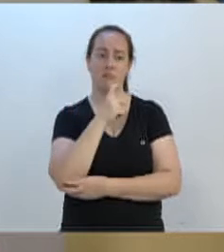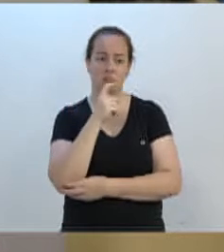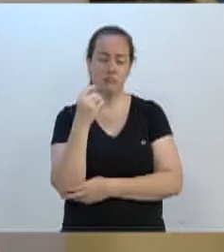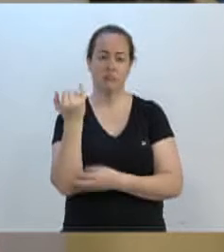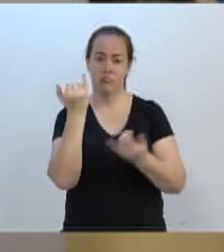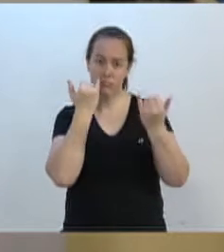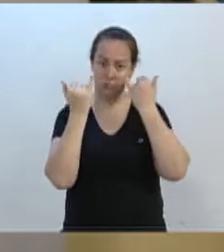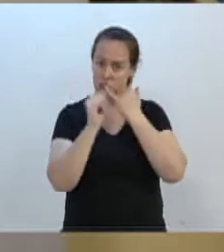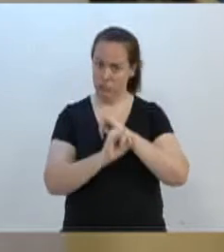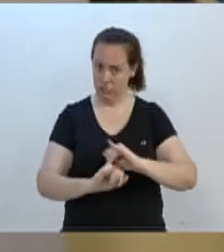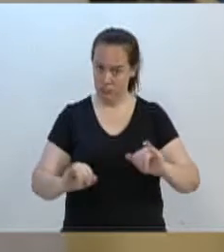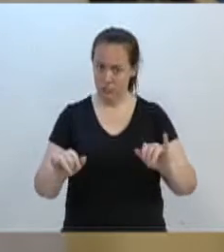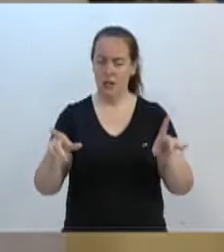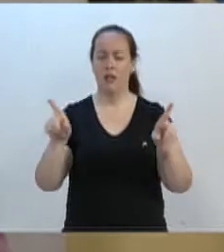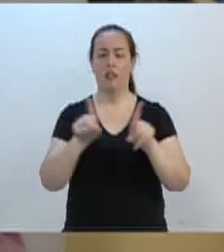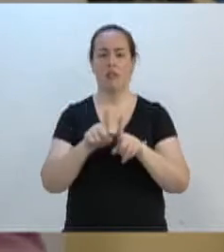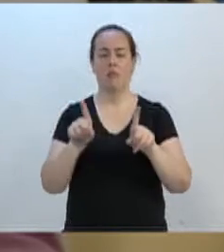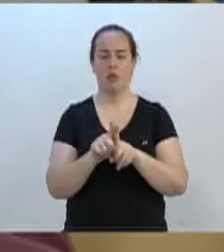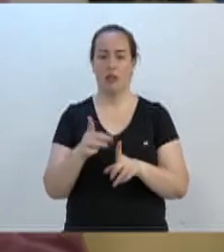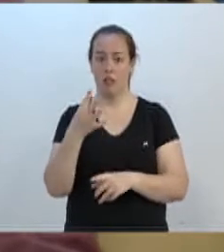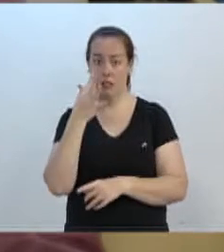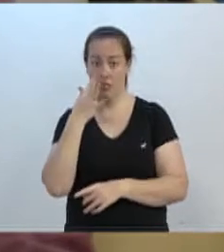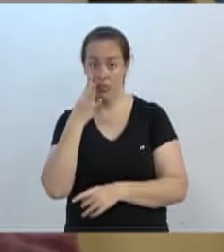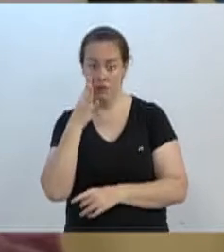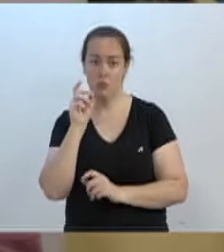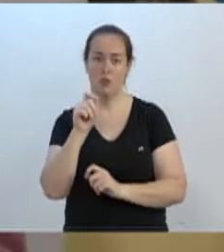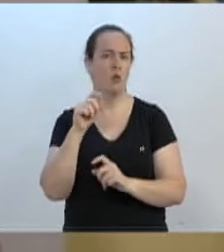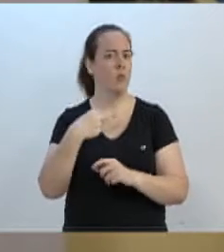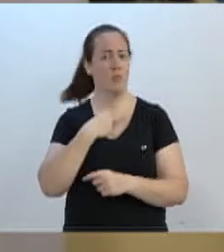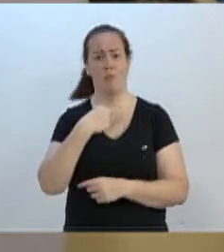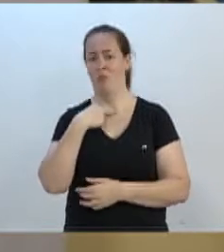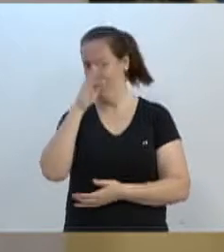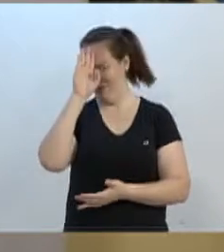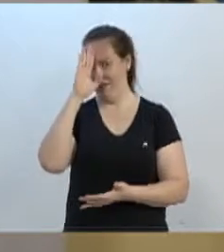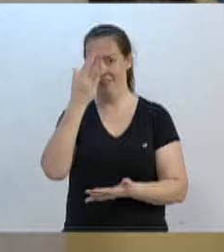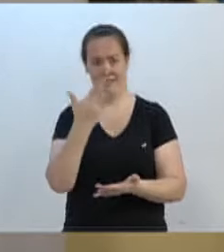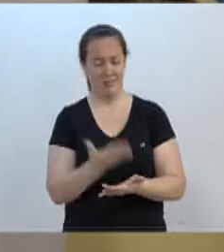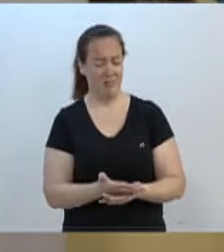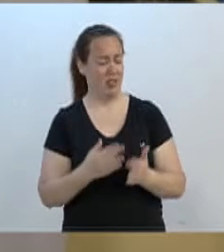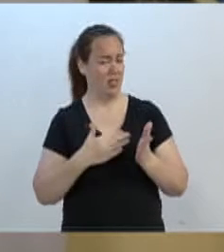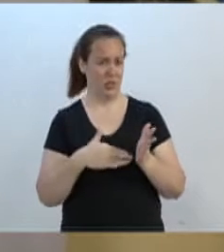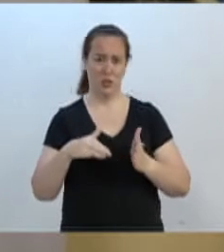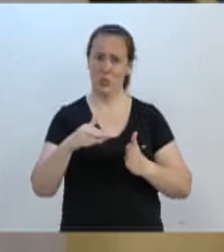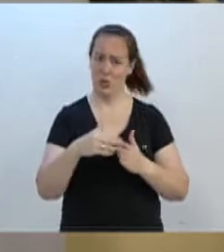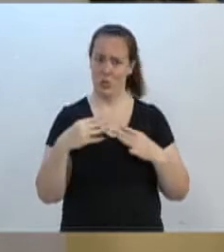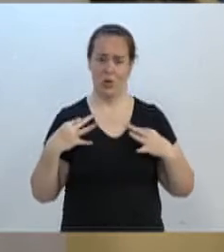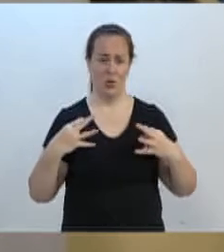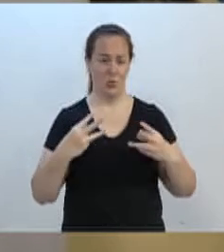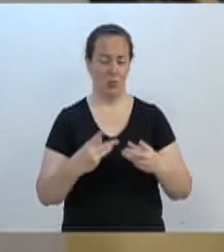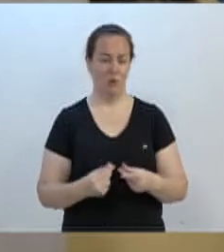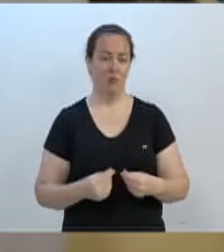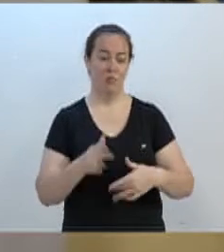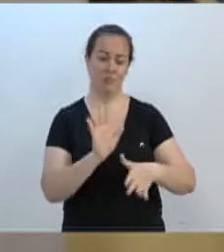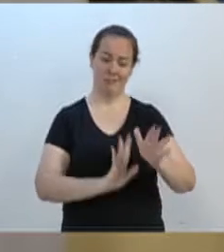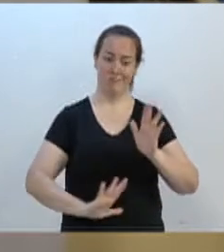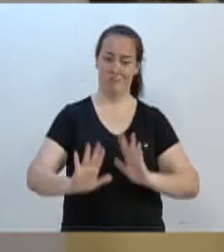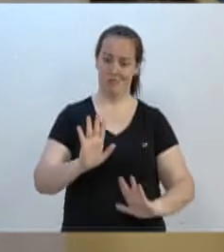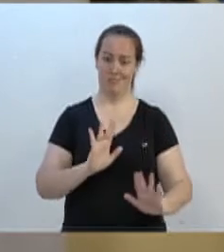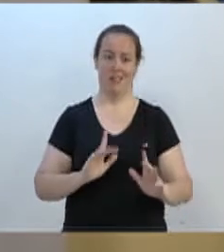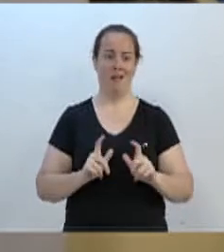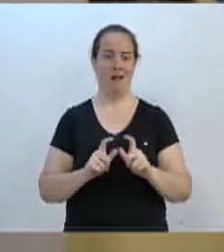também fica aqui o alerta que não se pode acreditar nesses gigantes, nessas gigantes aí